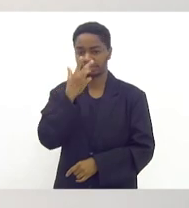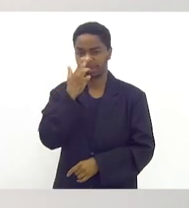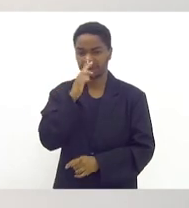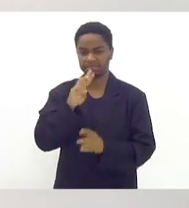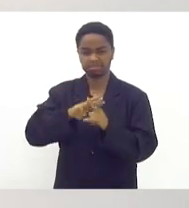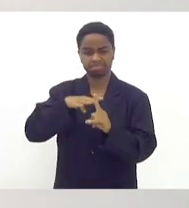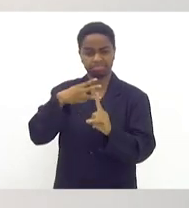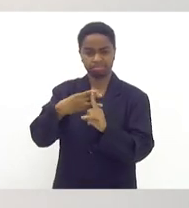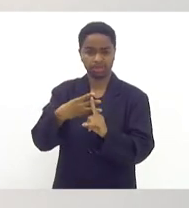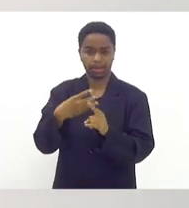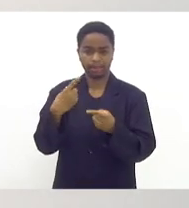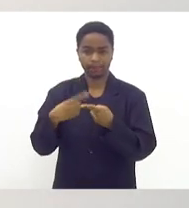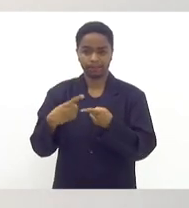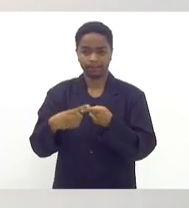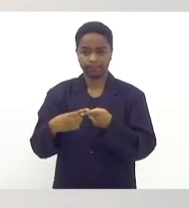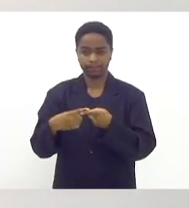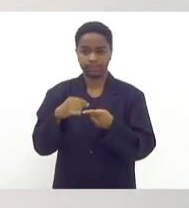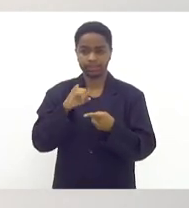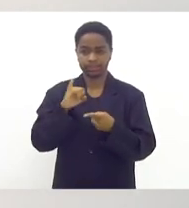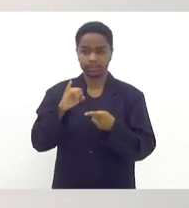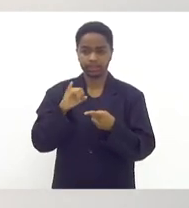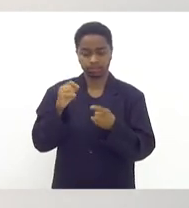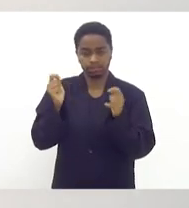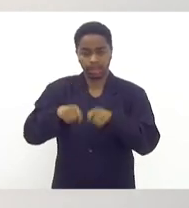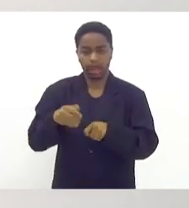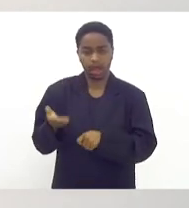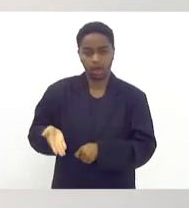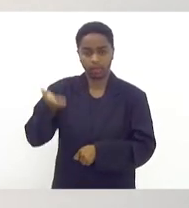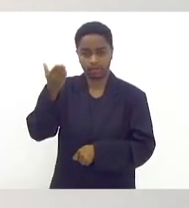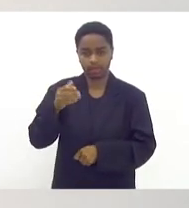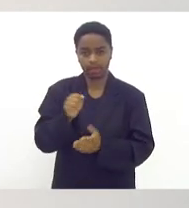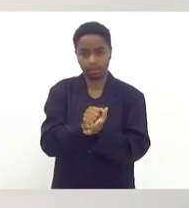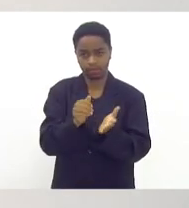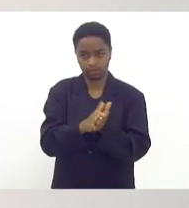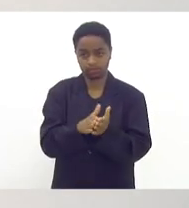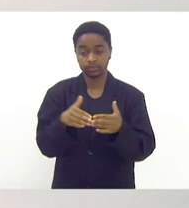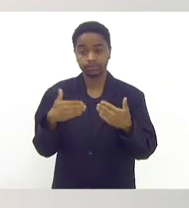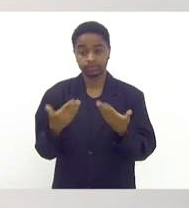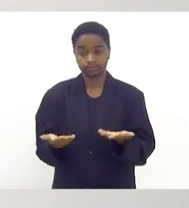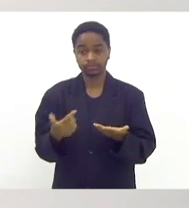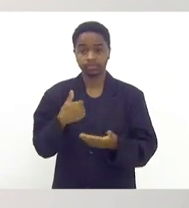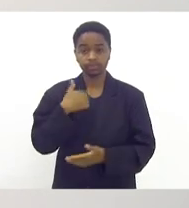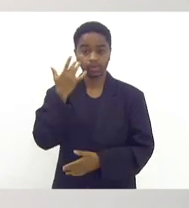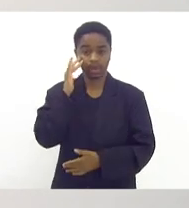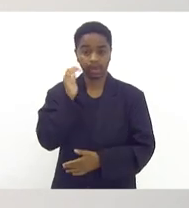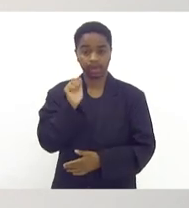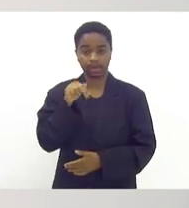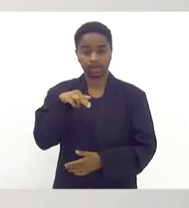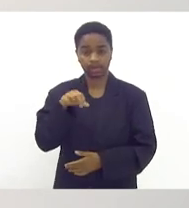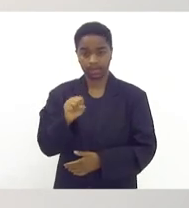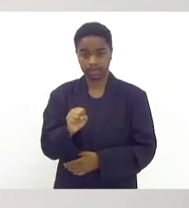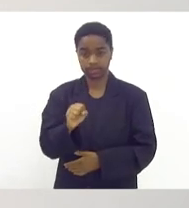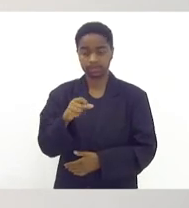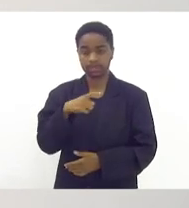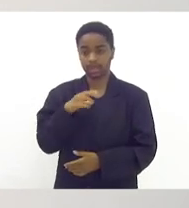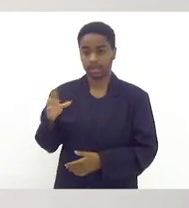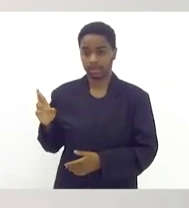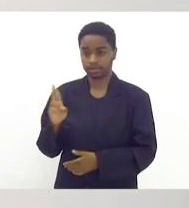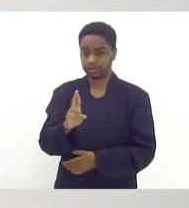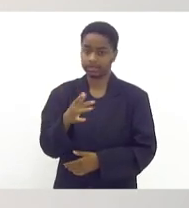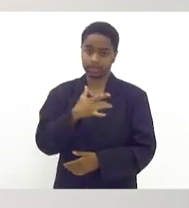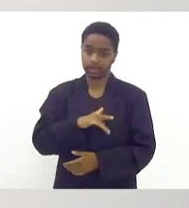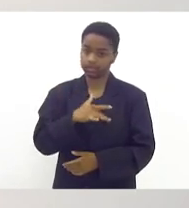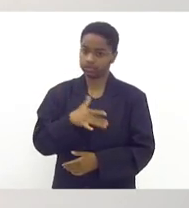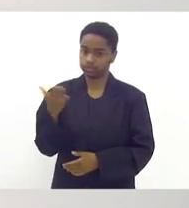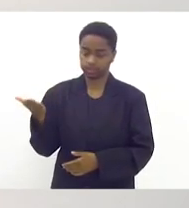enfim tem essa questão de você ir aumentando a multa eh eu né assim eu acho que a NS mandou a representante tadinha